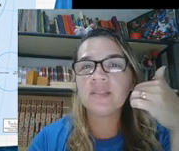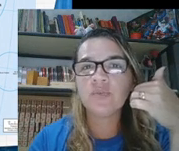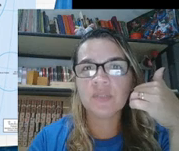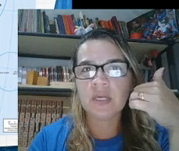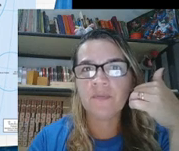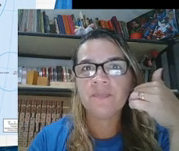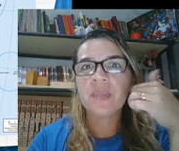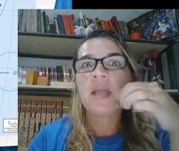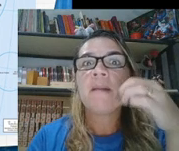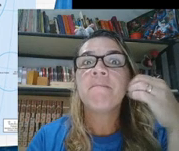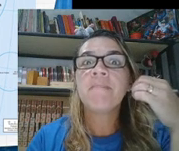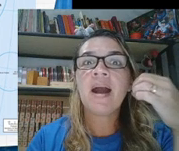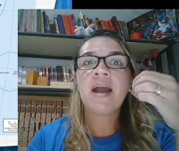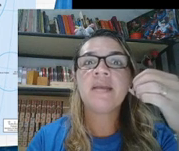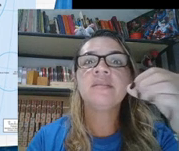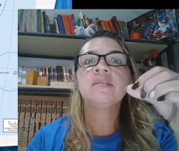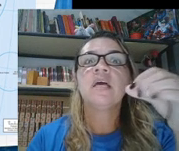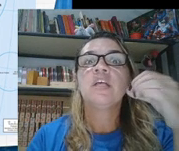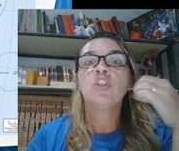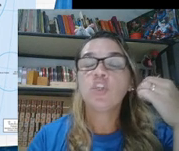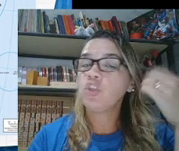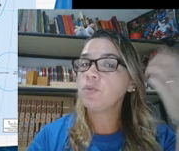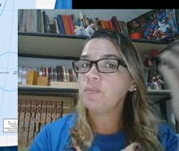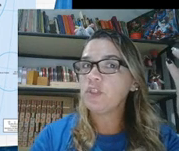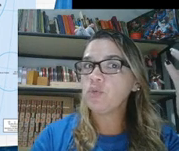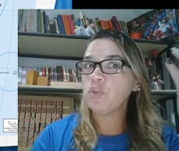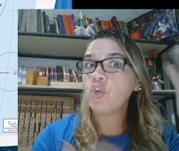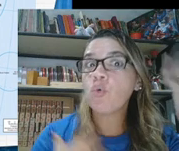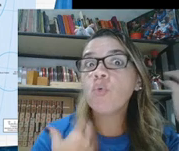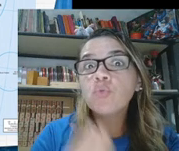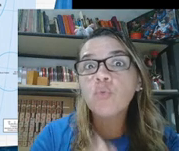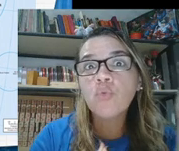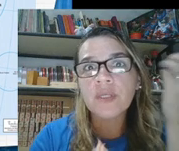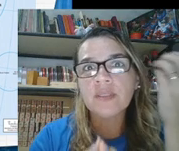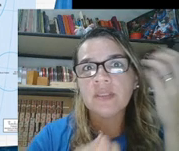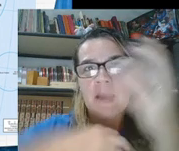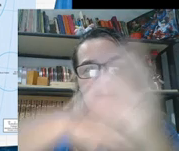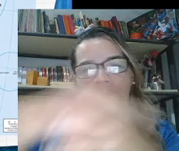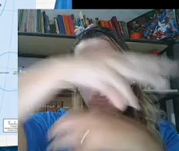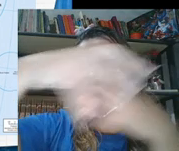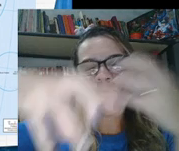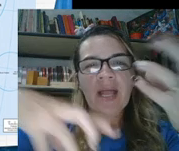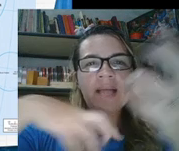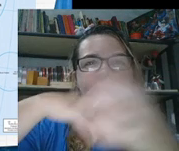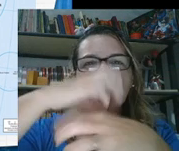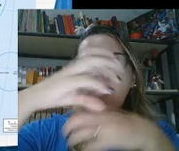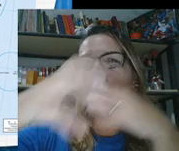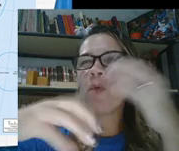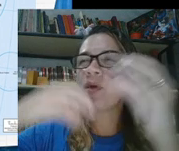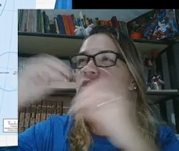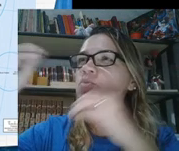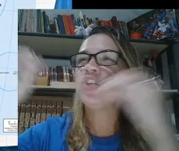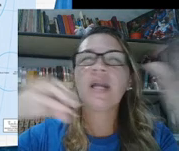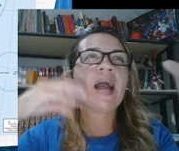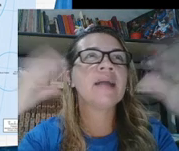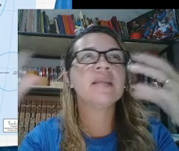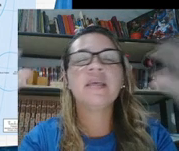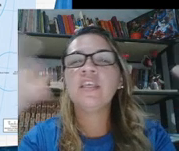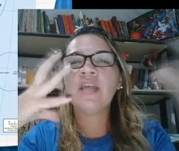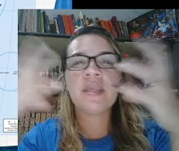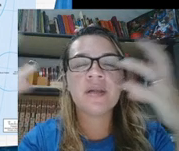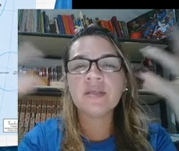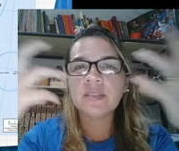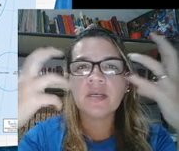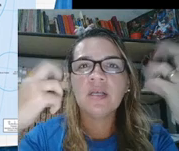é o Brasilzão, mas nós somos pessoas de culturas misturadas, né, um pouquinho de cada